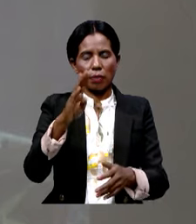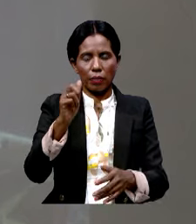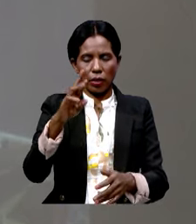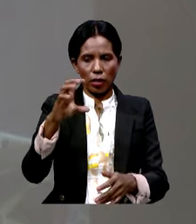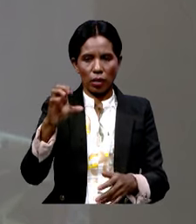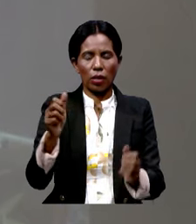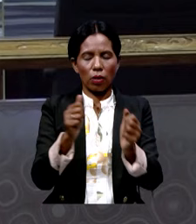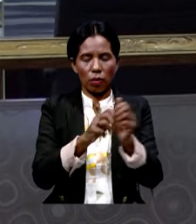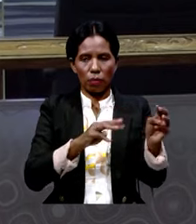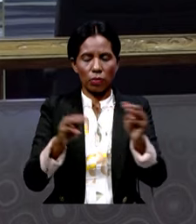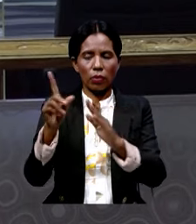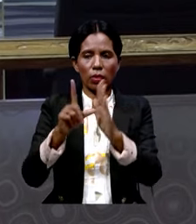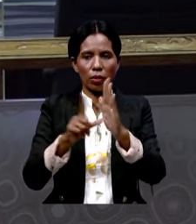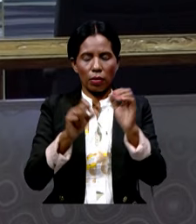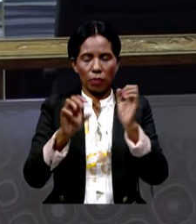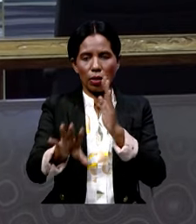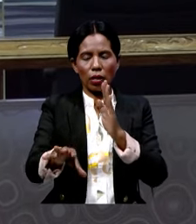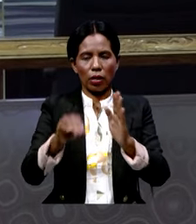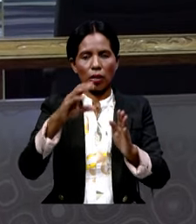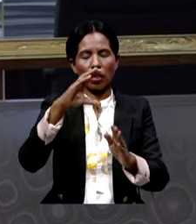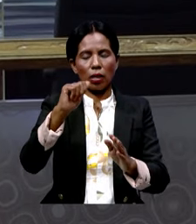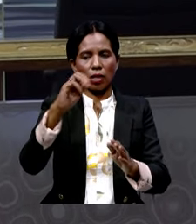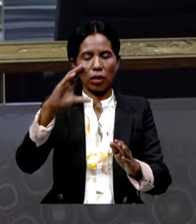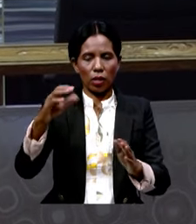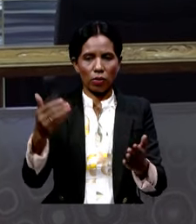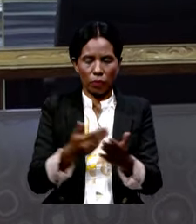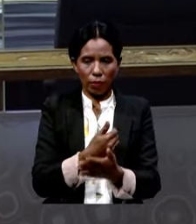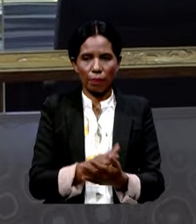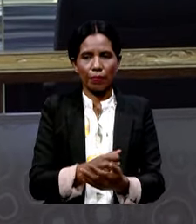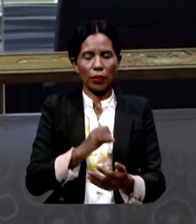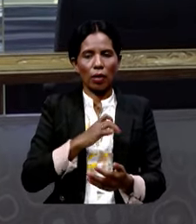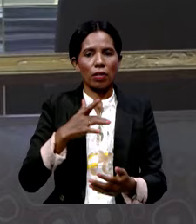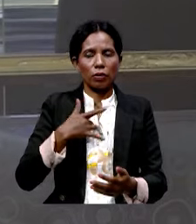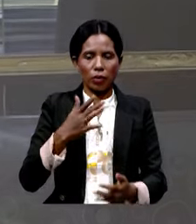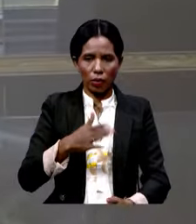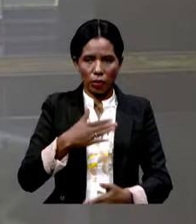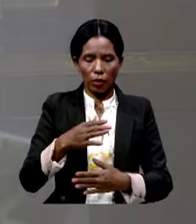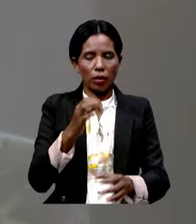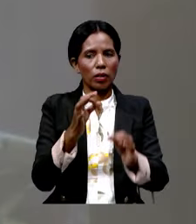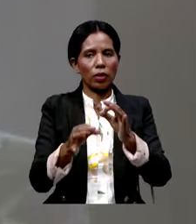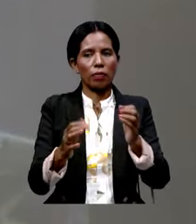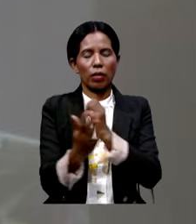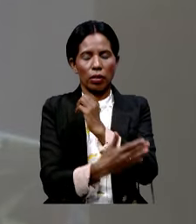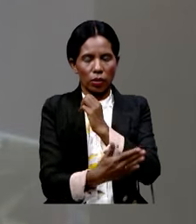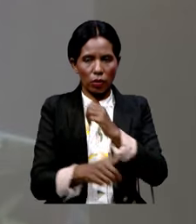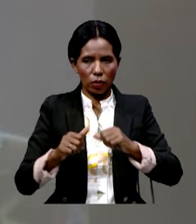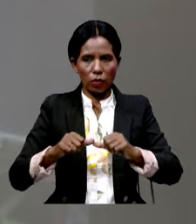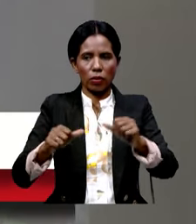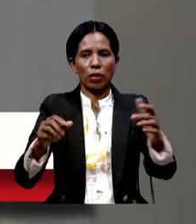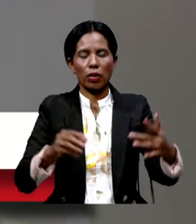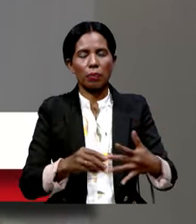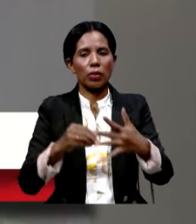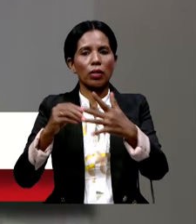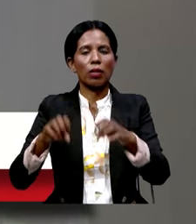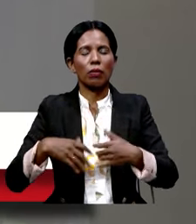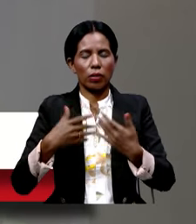o alteração né bela nomeia ona comissário Foncac. Eu ainda ao sinto orgulho quando na saúde da lao liliu o isso a